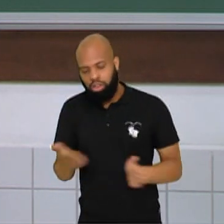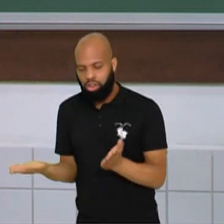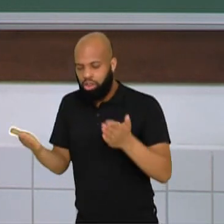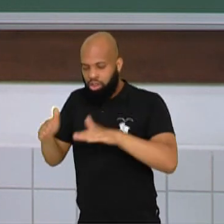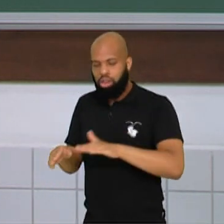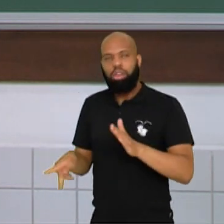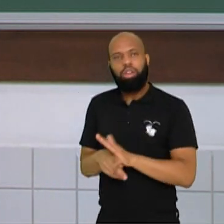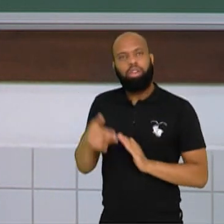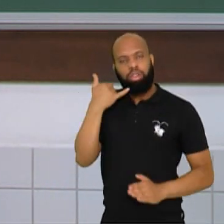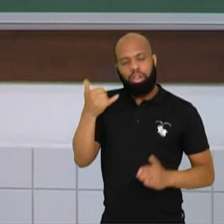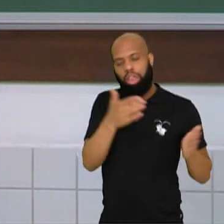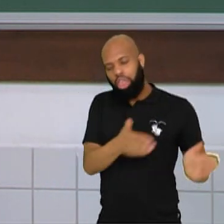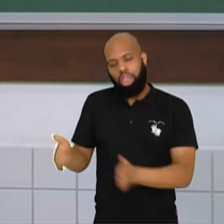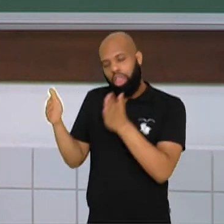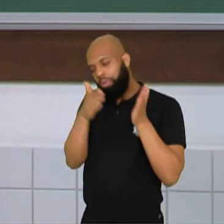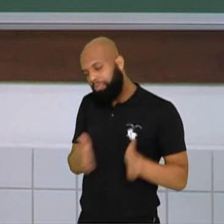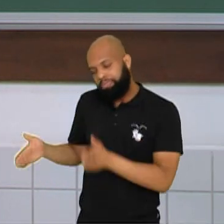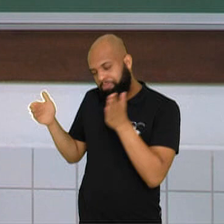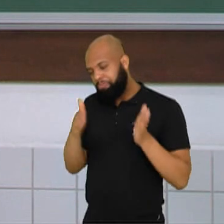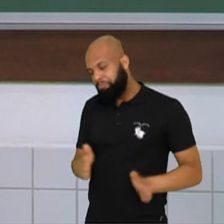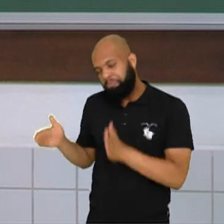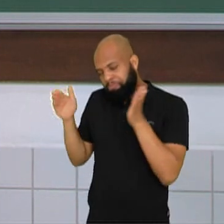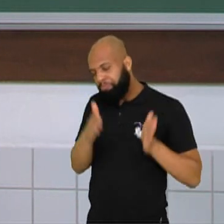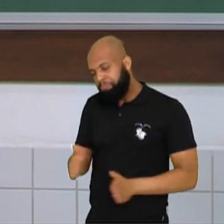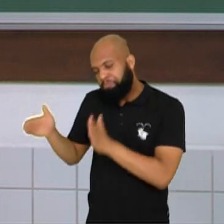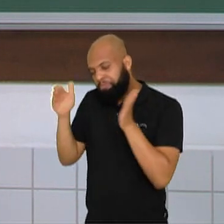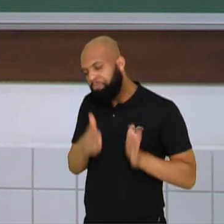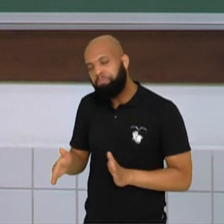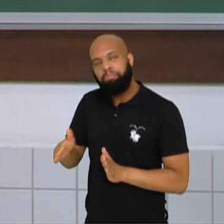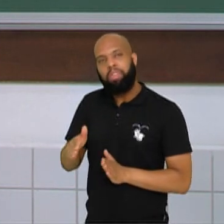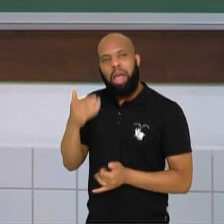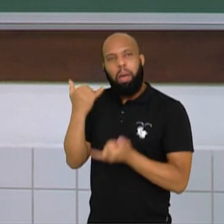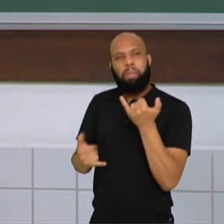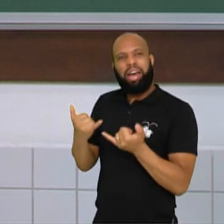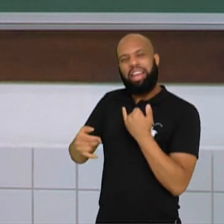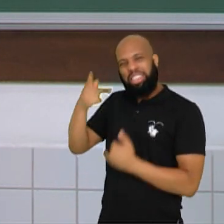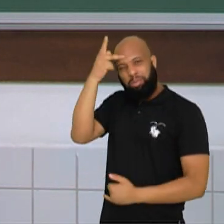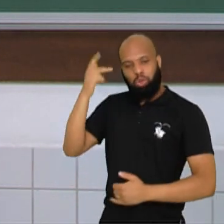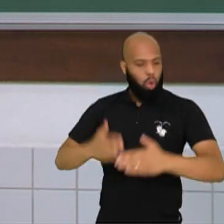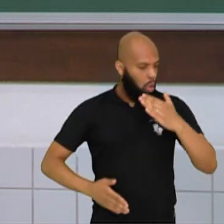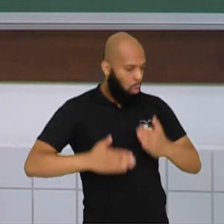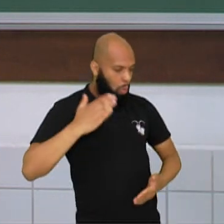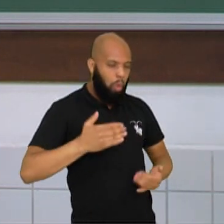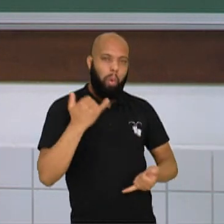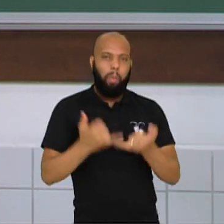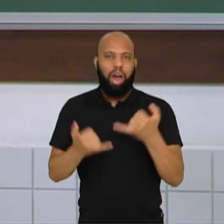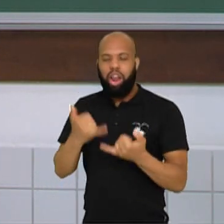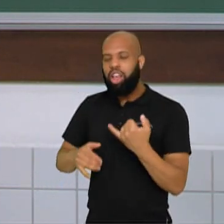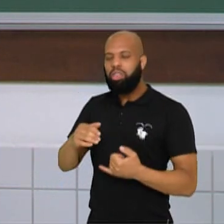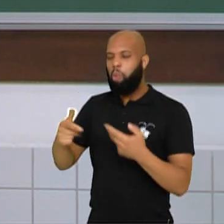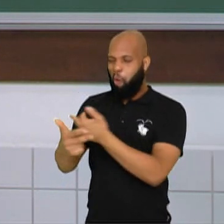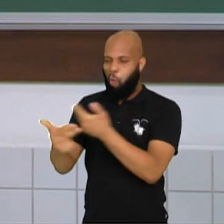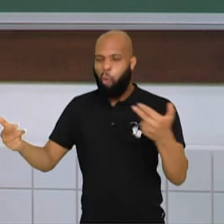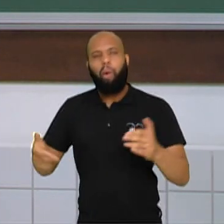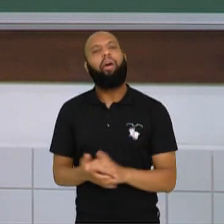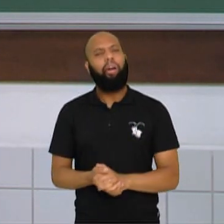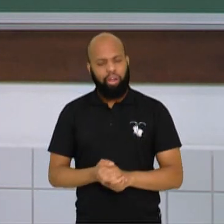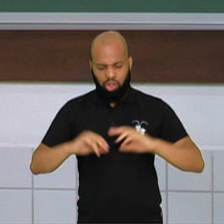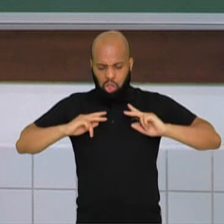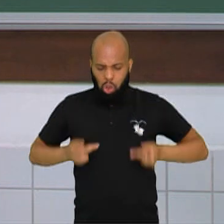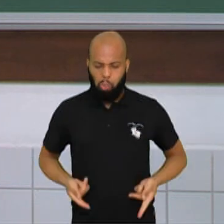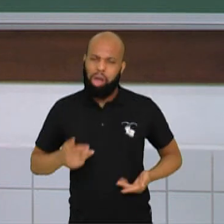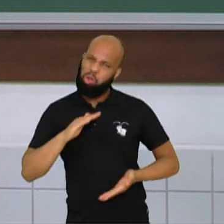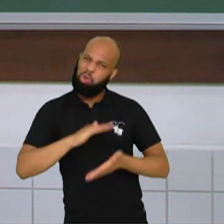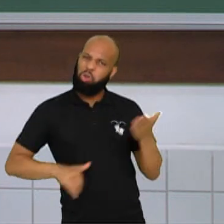é praticamente um trabalho mecânico, ele se torna uma coisa. Esse é o processo de reificação, a desumanização dos